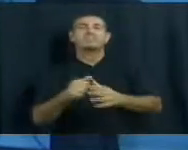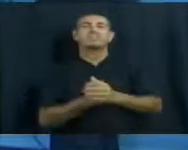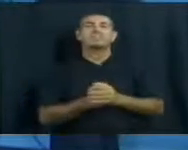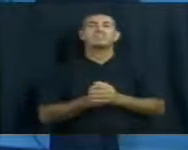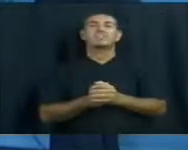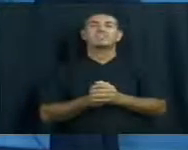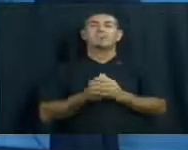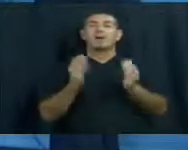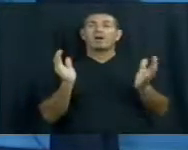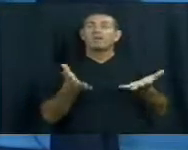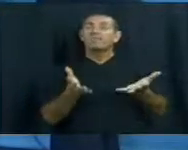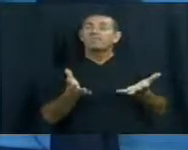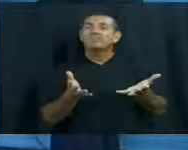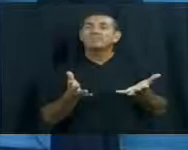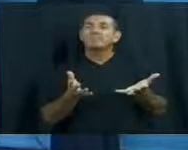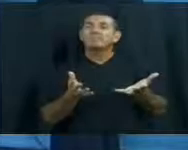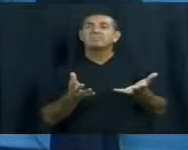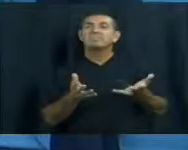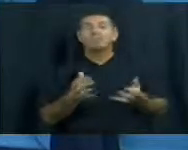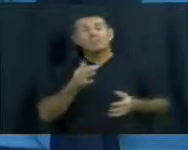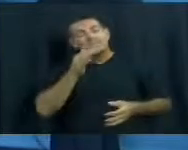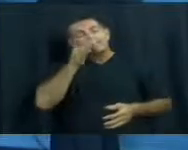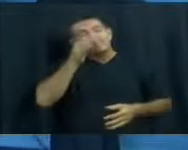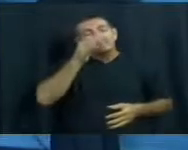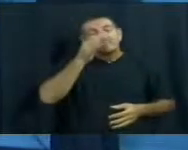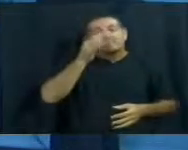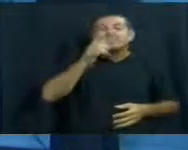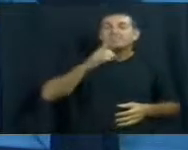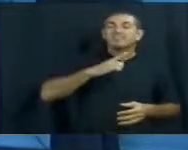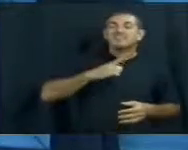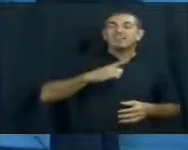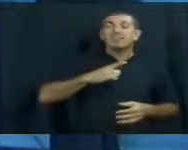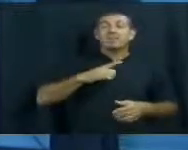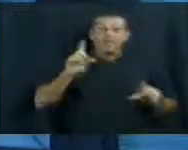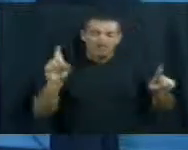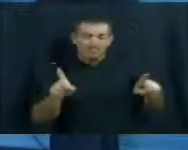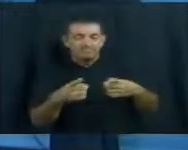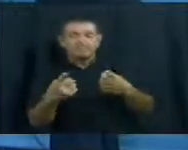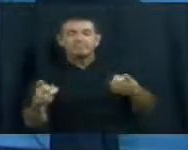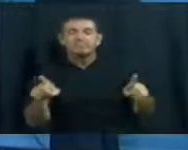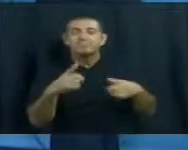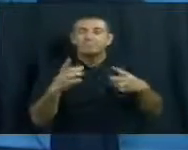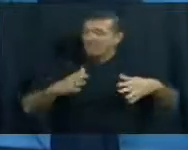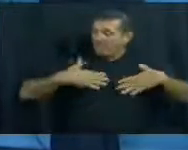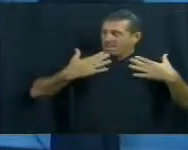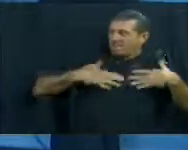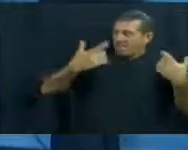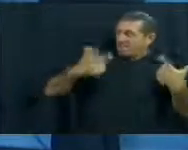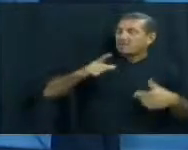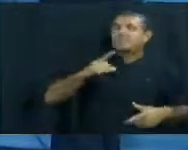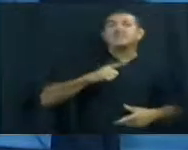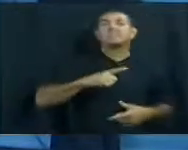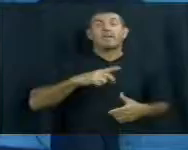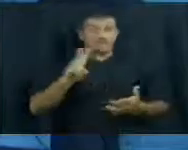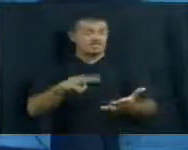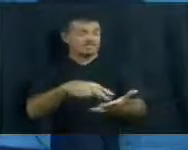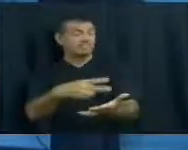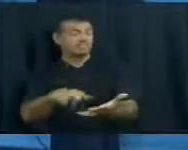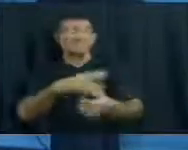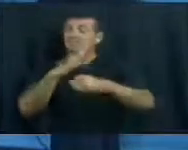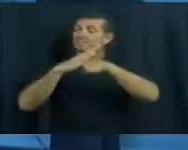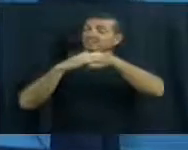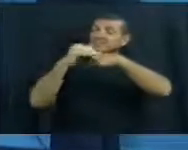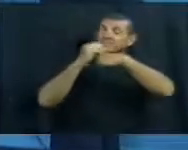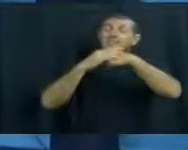ela continua, mas ela tem flores, tem mais música, tem mais alegria. Tem dança, tem